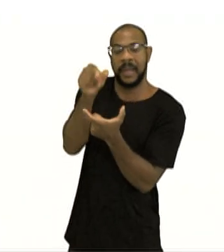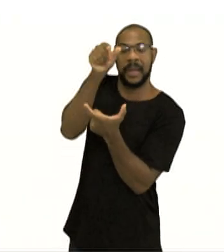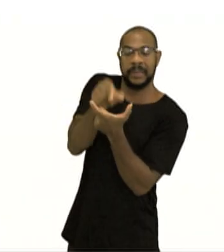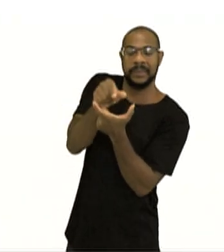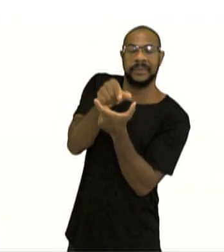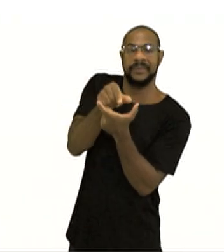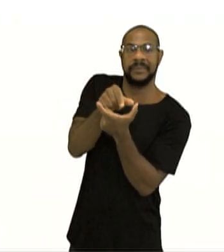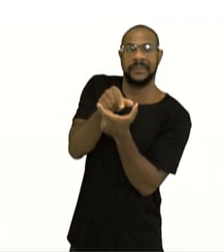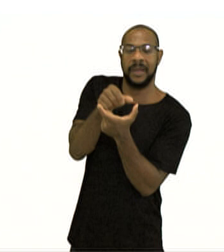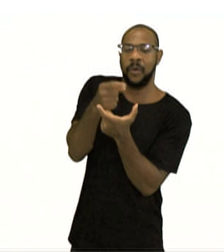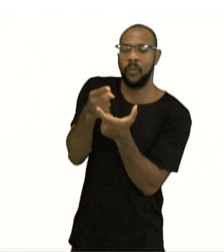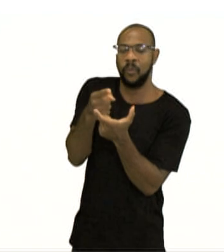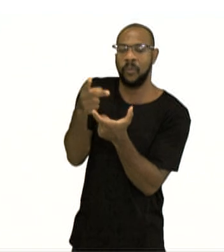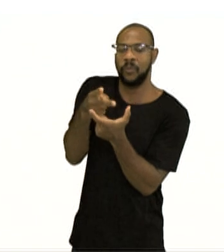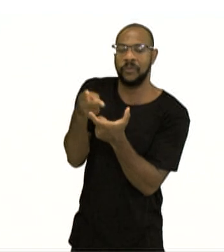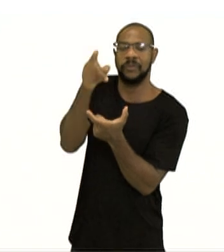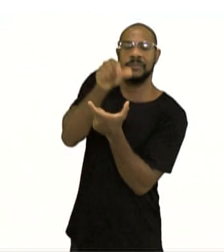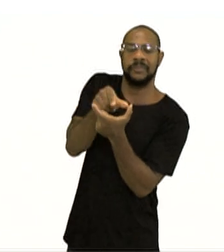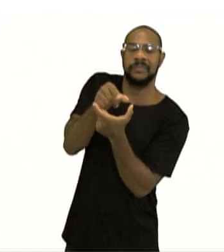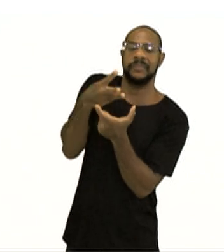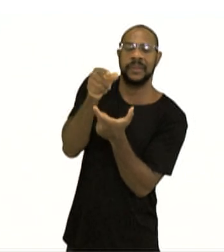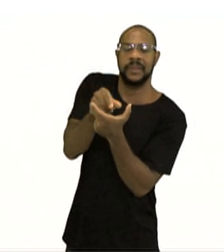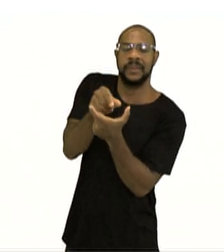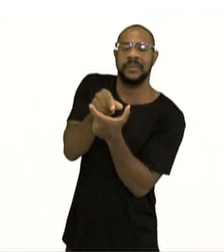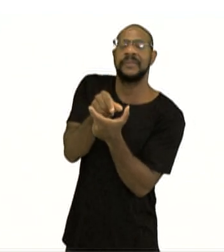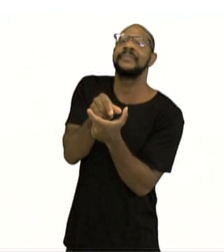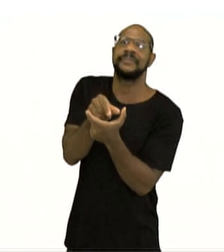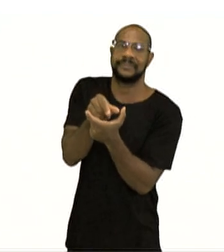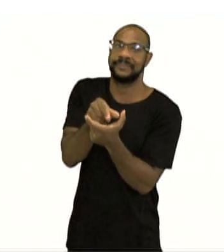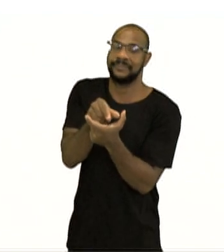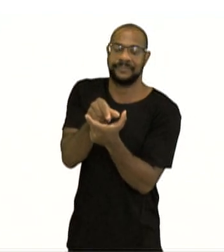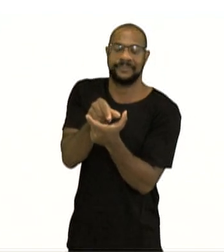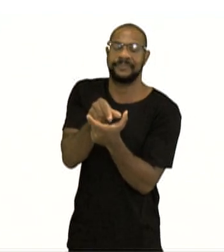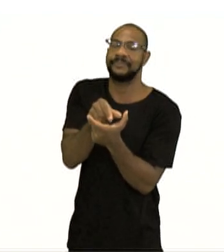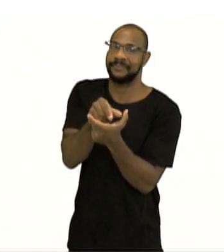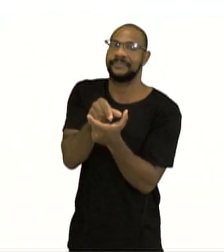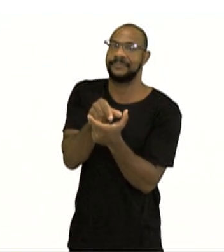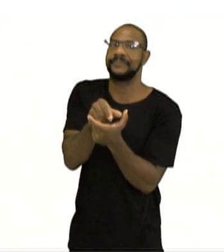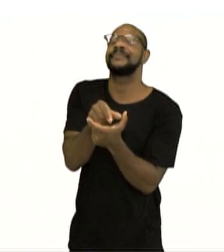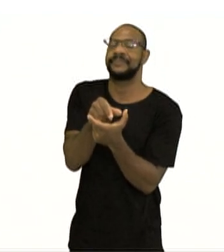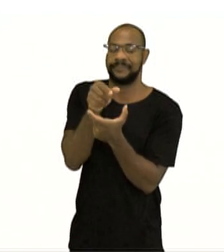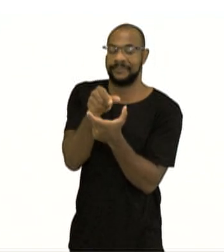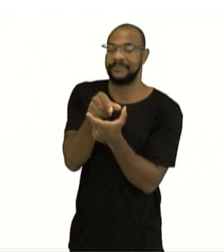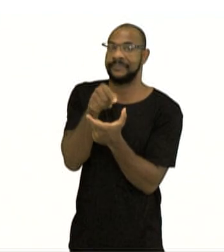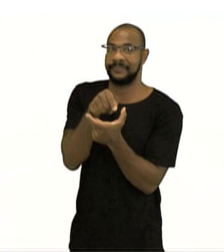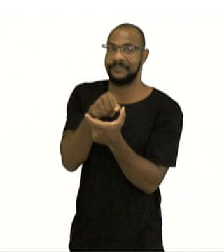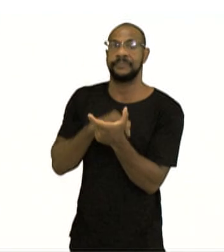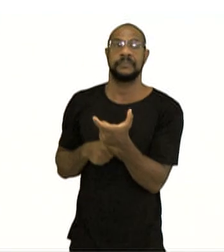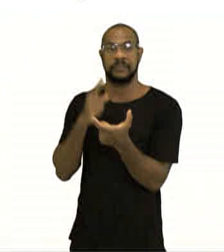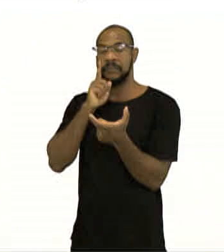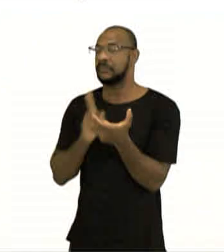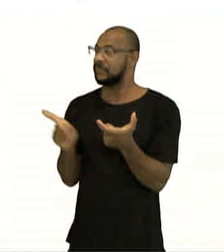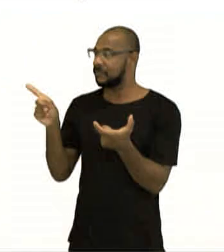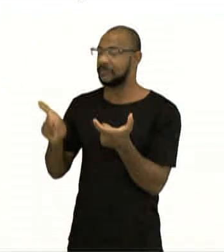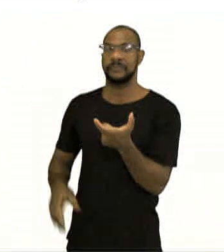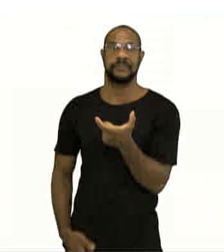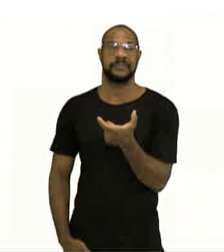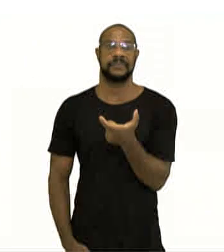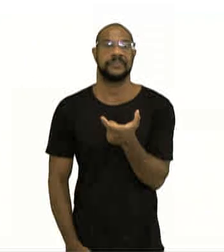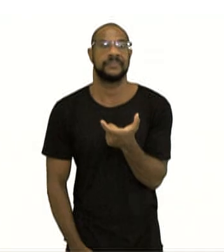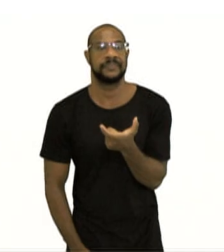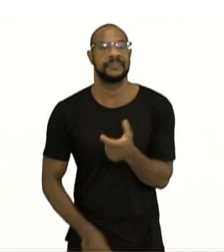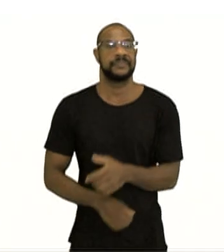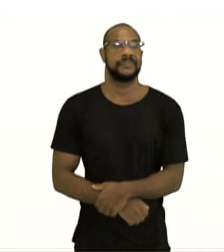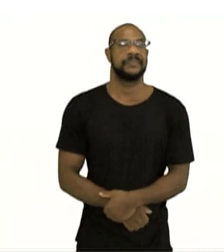Aham, isso mesmo. Última, penúltima e antepenúltima. Ó.